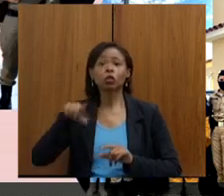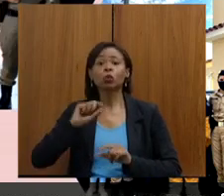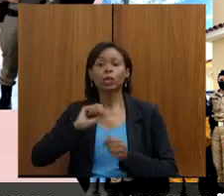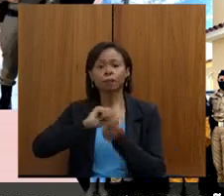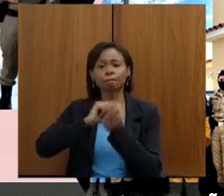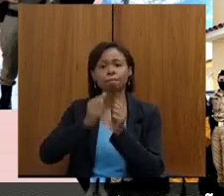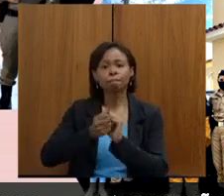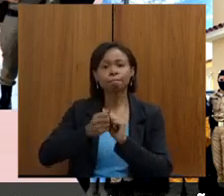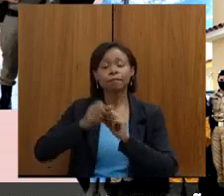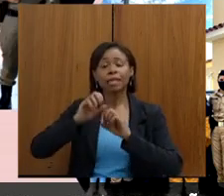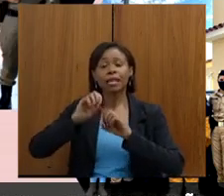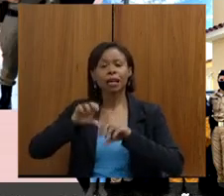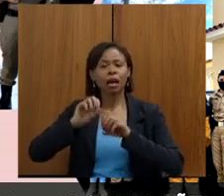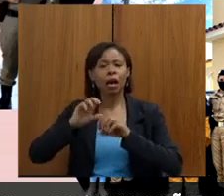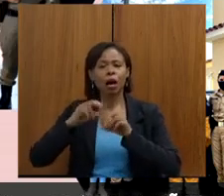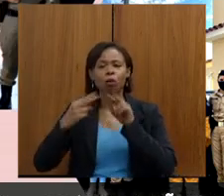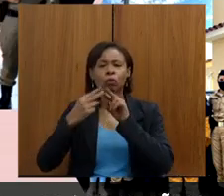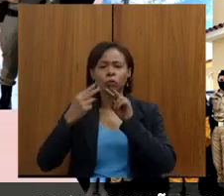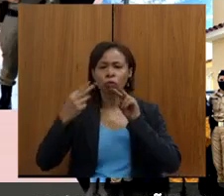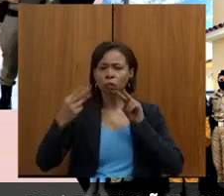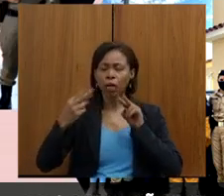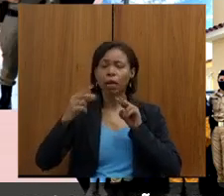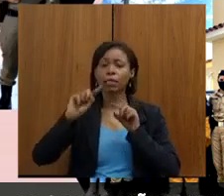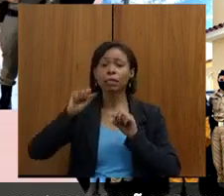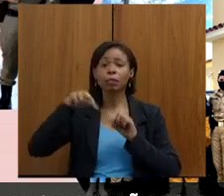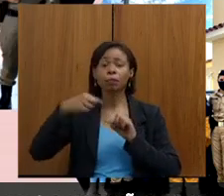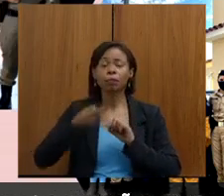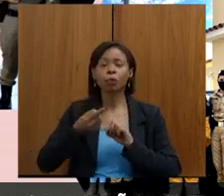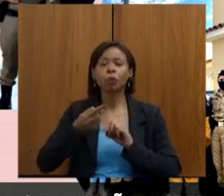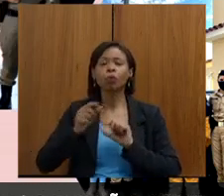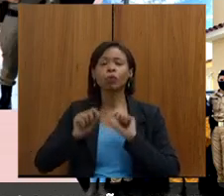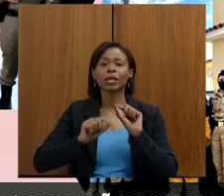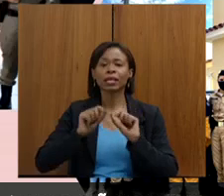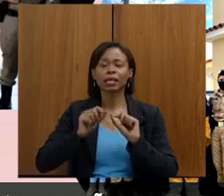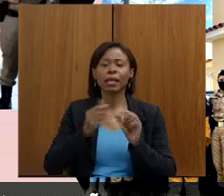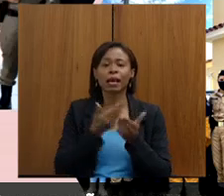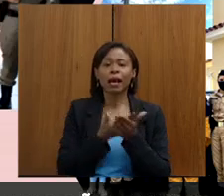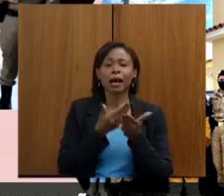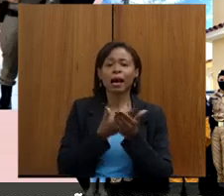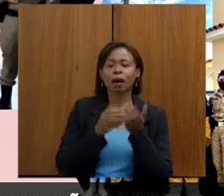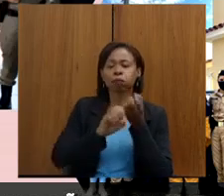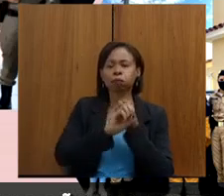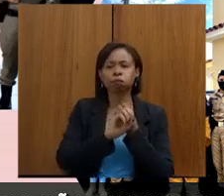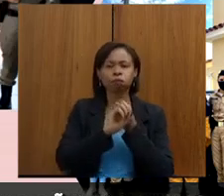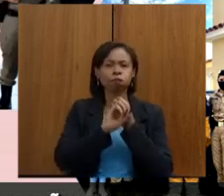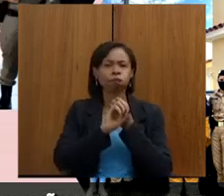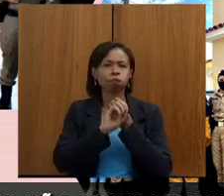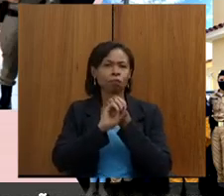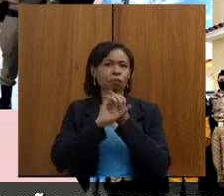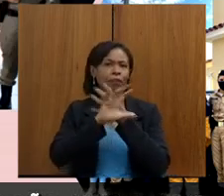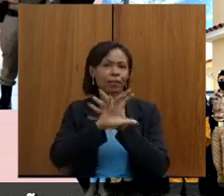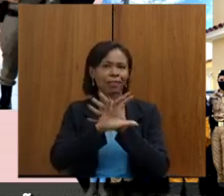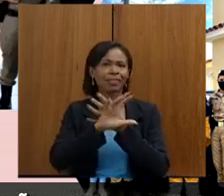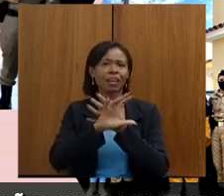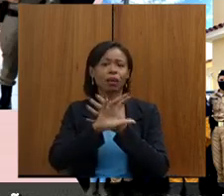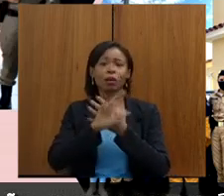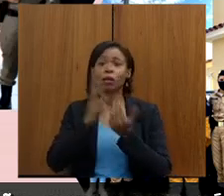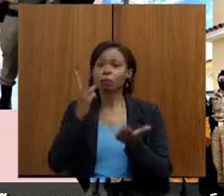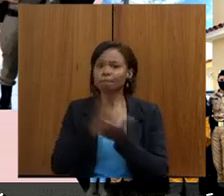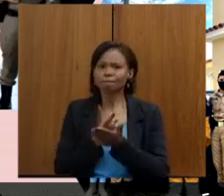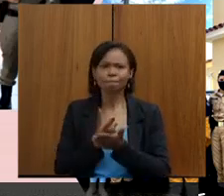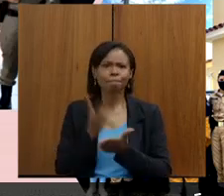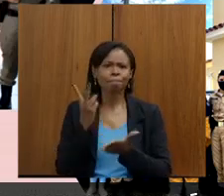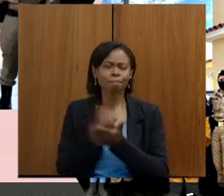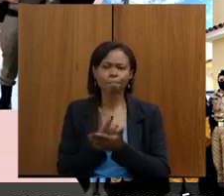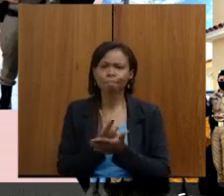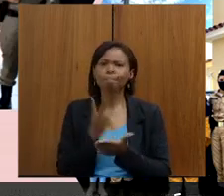nós adaptamos para o modelo de aula aula virtual né E a gente não parou né nós